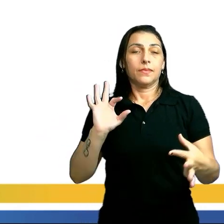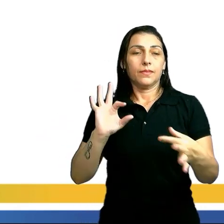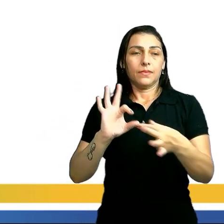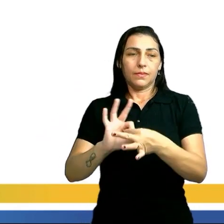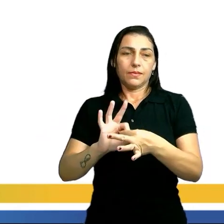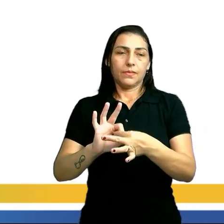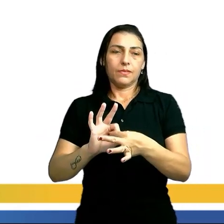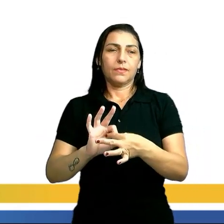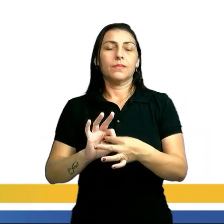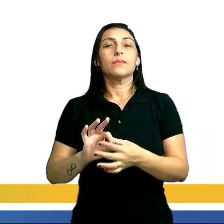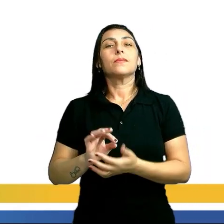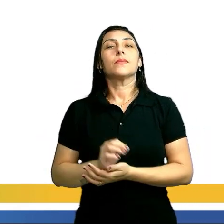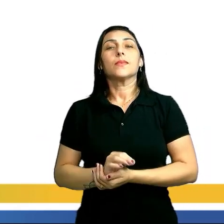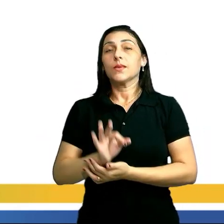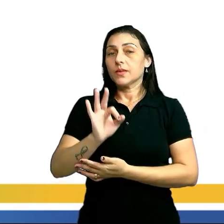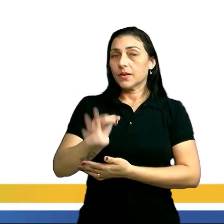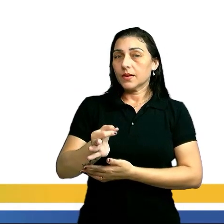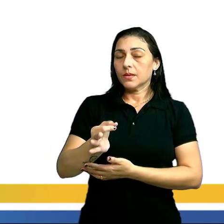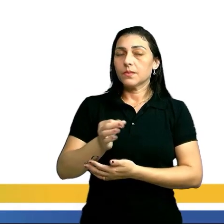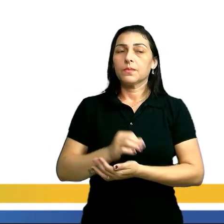ligações de hidrogênio. Certinho?